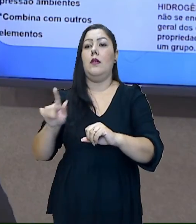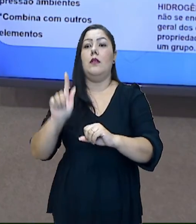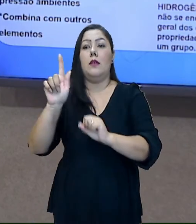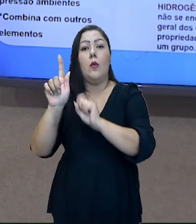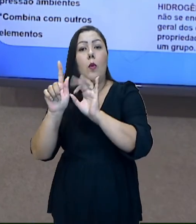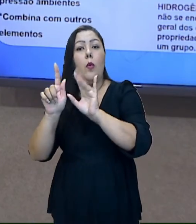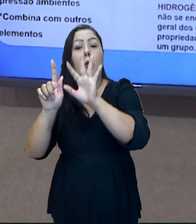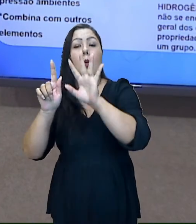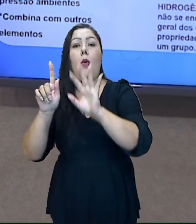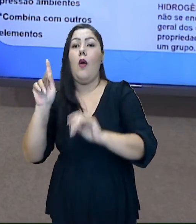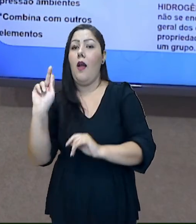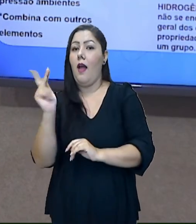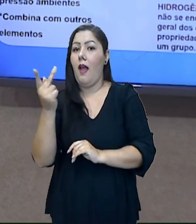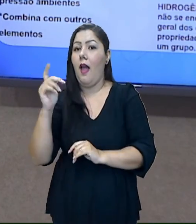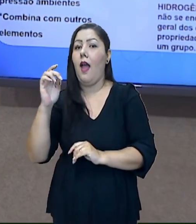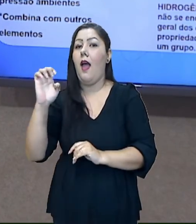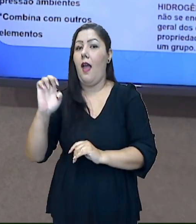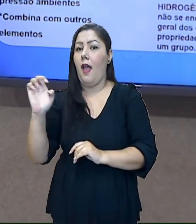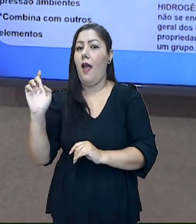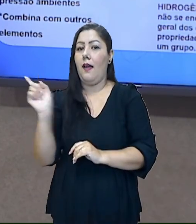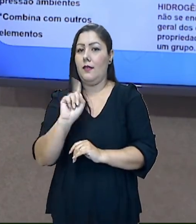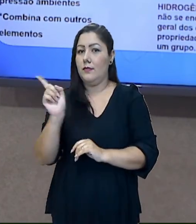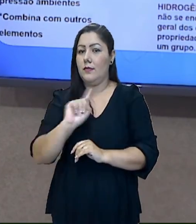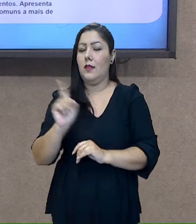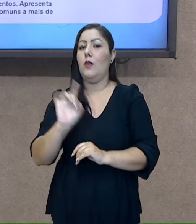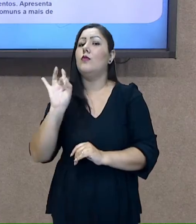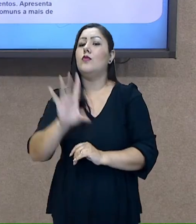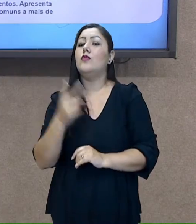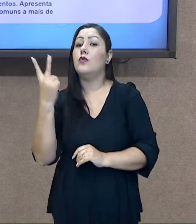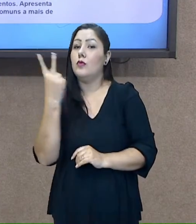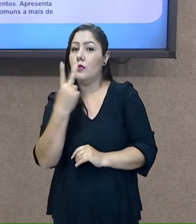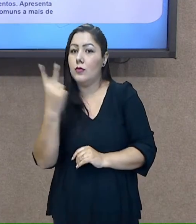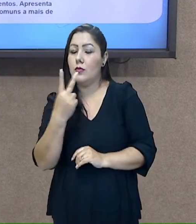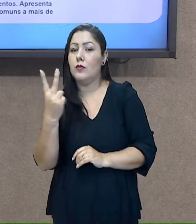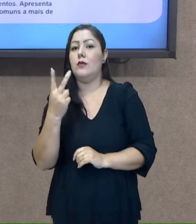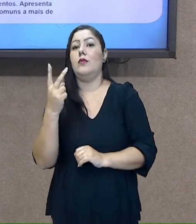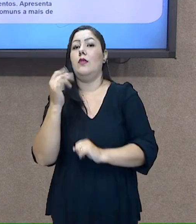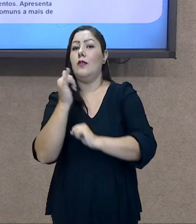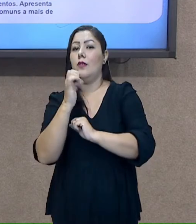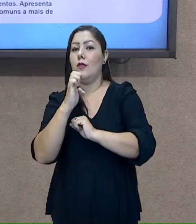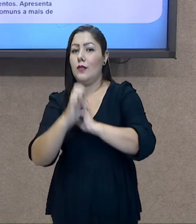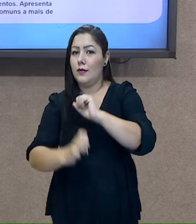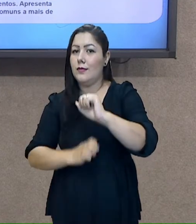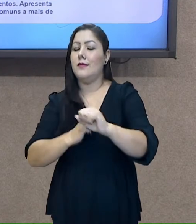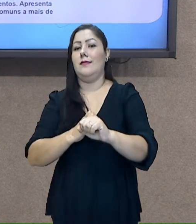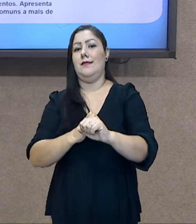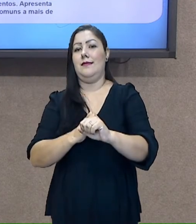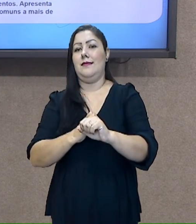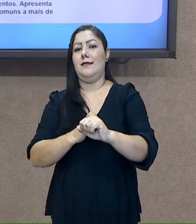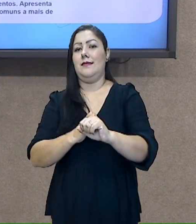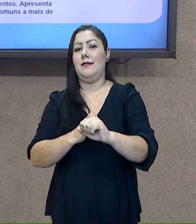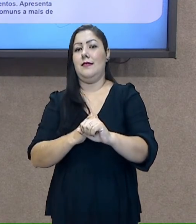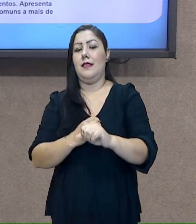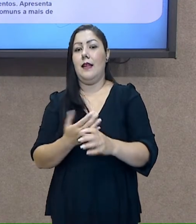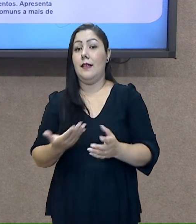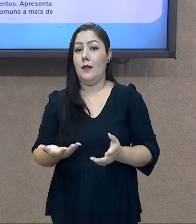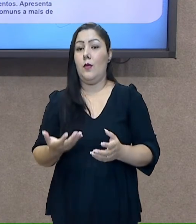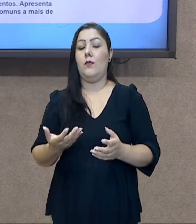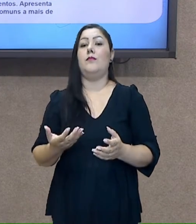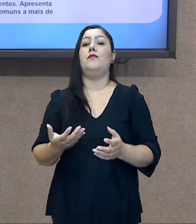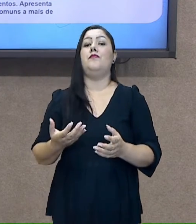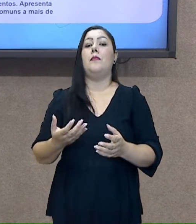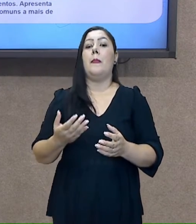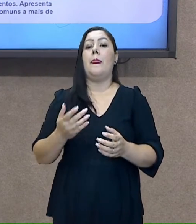se estabiliza com 2 elétrons na última camada. Então, os gases nobres são